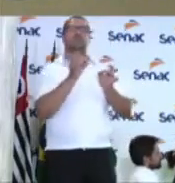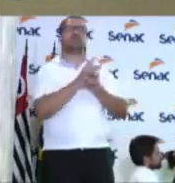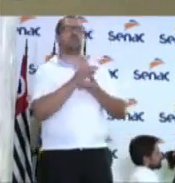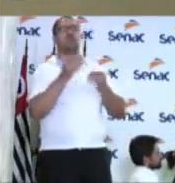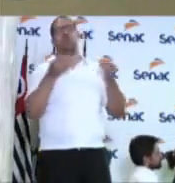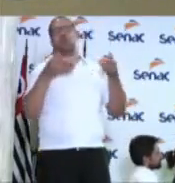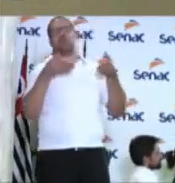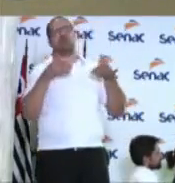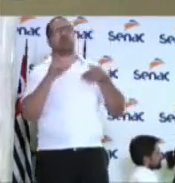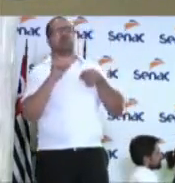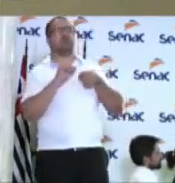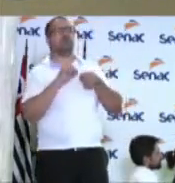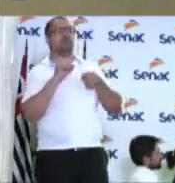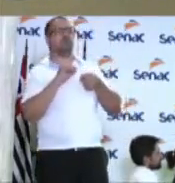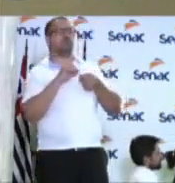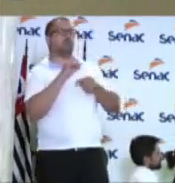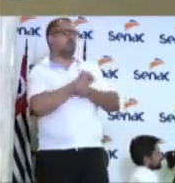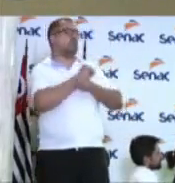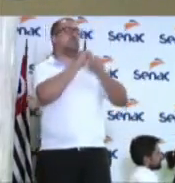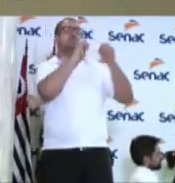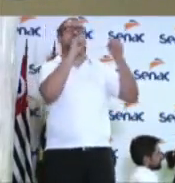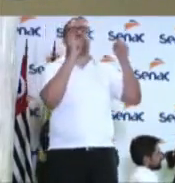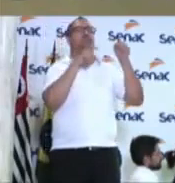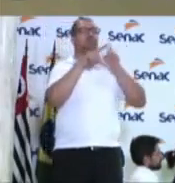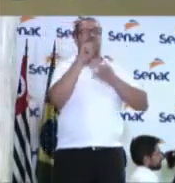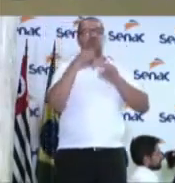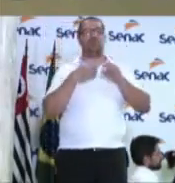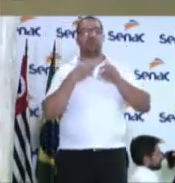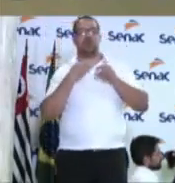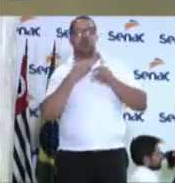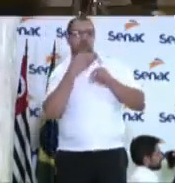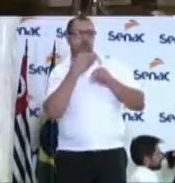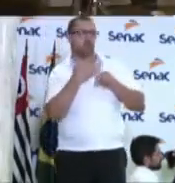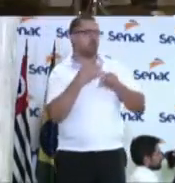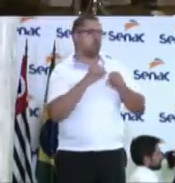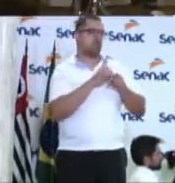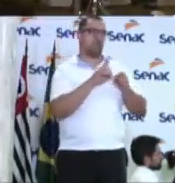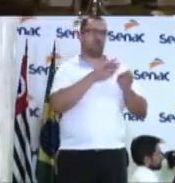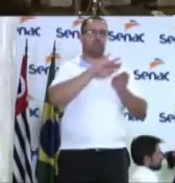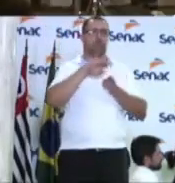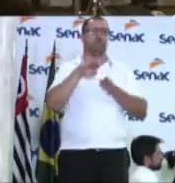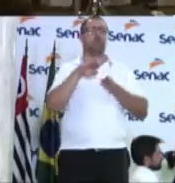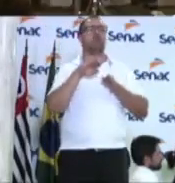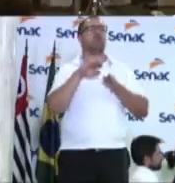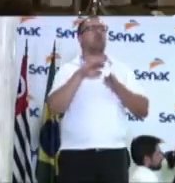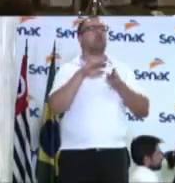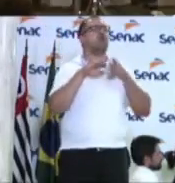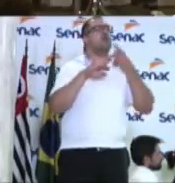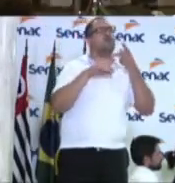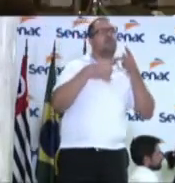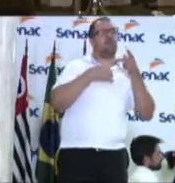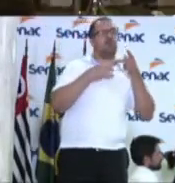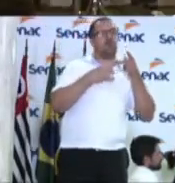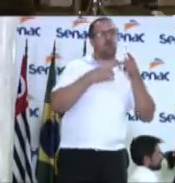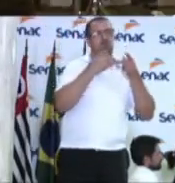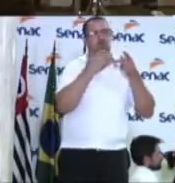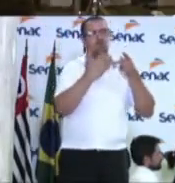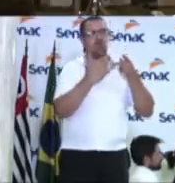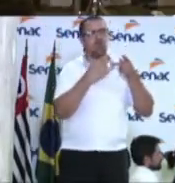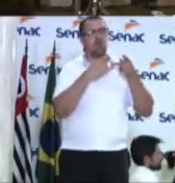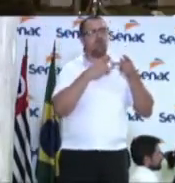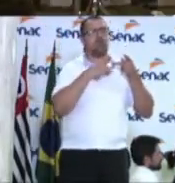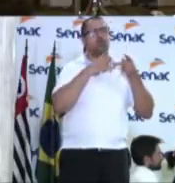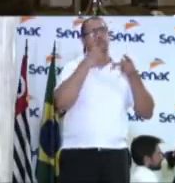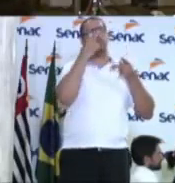hoje, né? Ninguém acorda escolhendo a cor da camisa assim. E, ao mesmo tempo, falar em cor da camisa, existe, acho